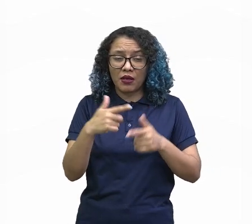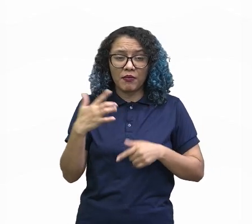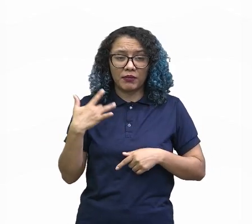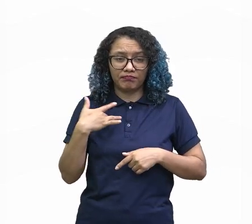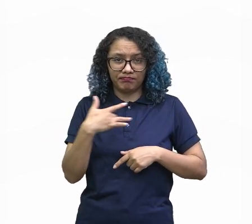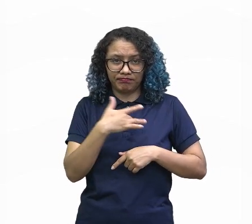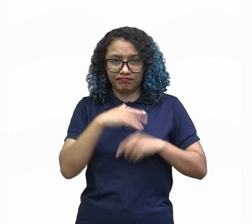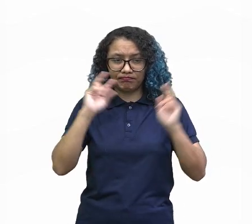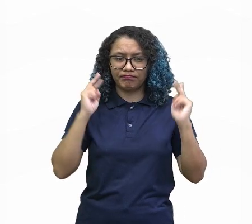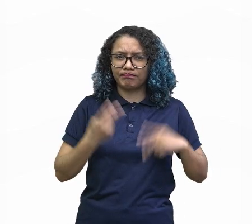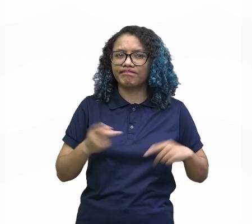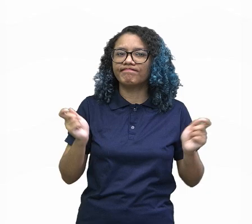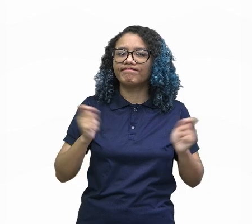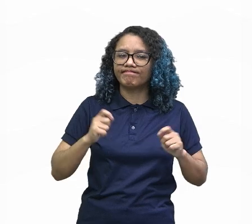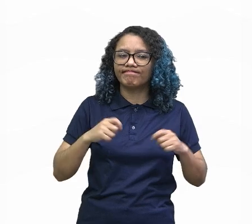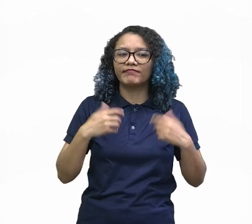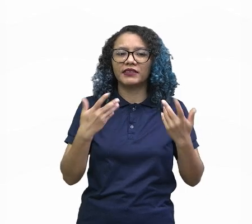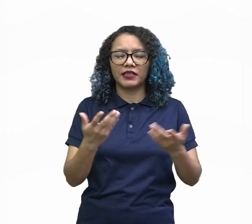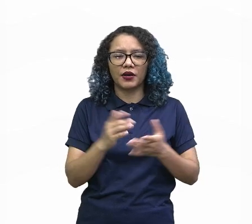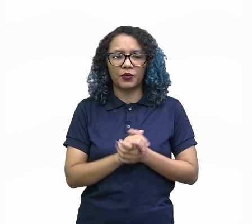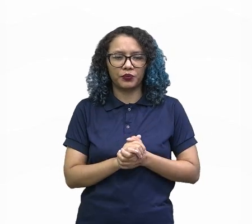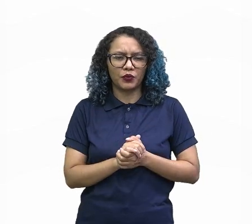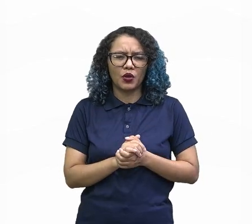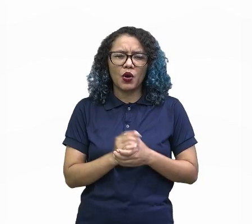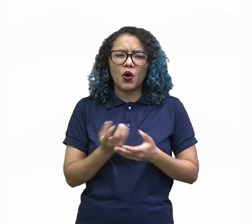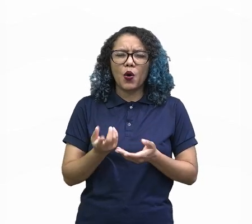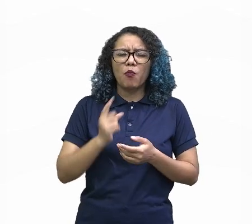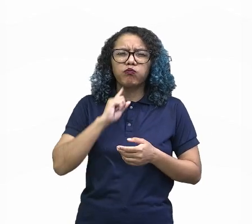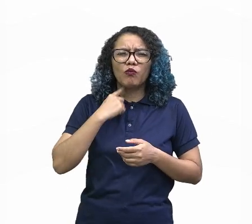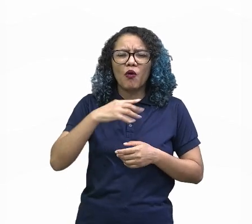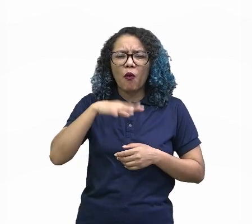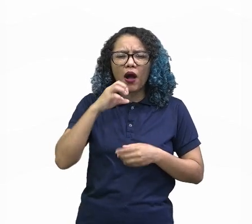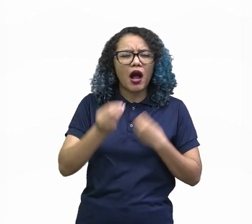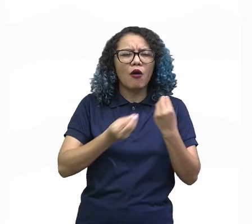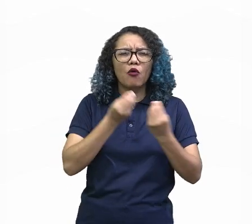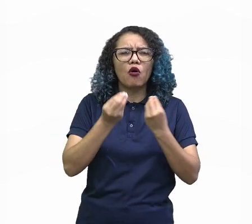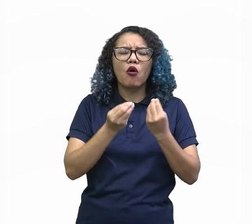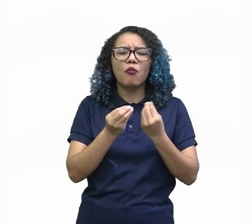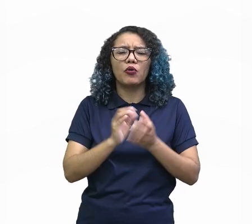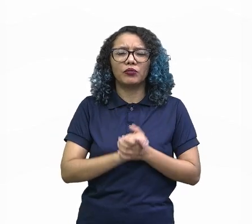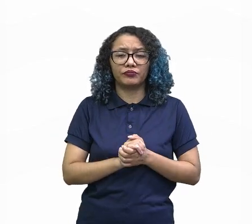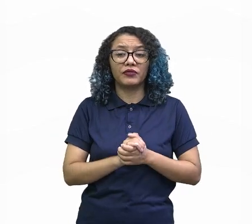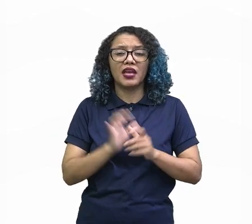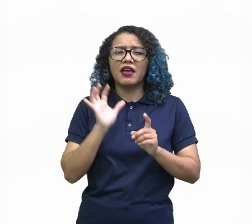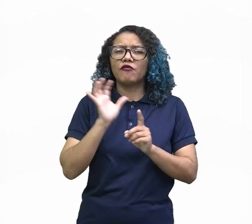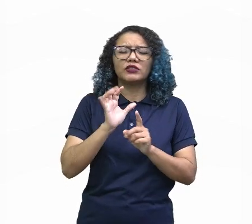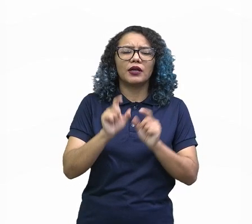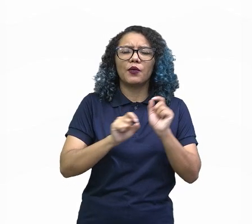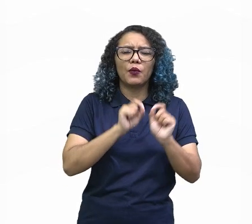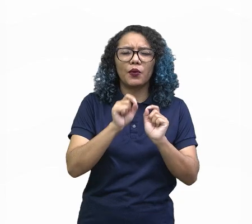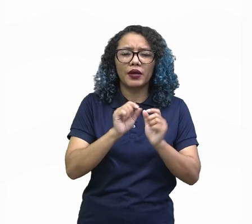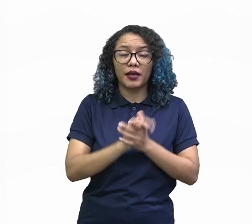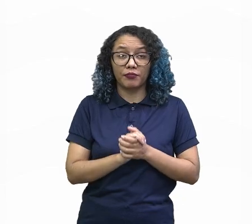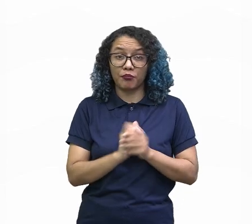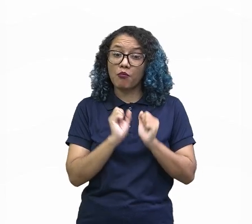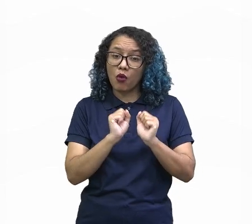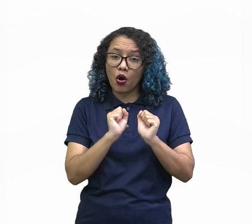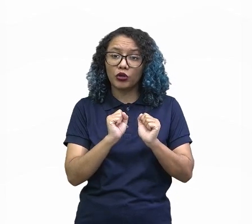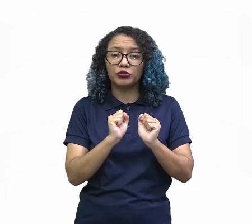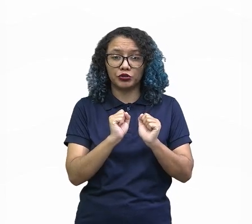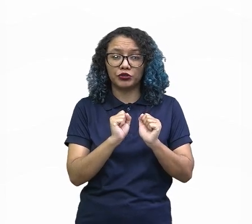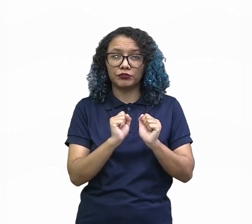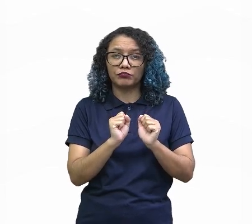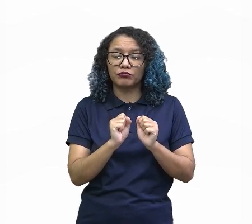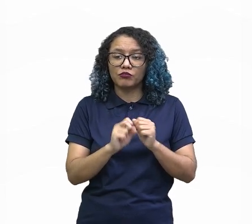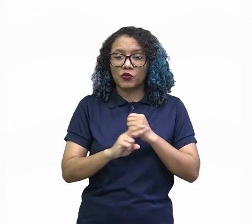do ar pode ser causada por fontes naturais ou por atividades humanas, como a gente observou agora há pouco naquelas imagens, mas a